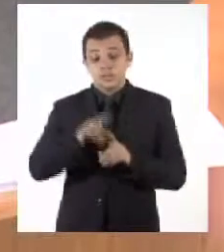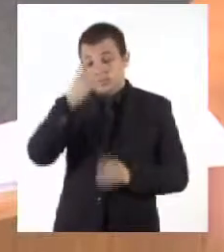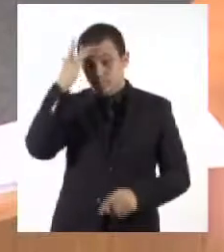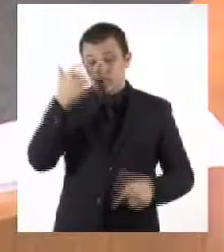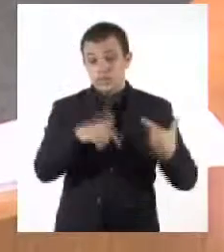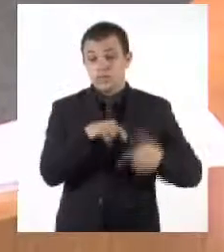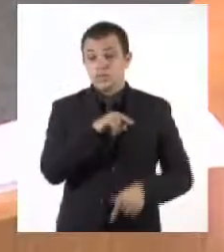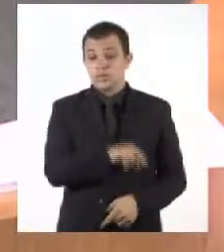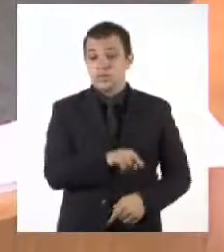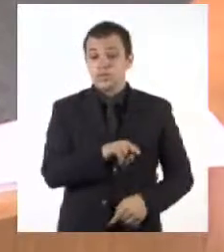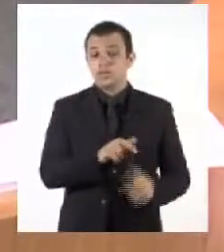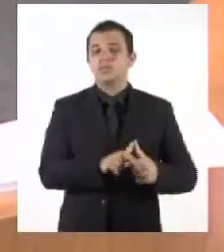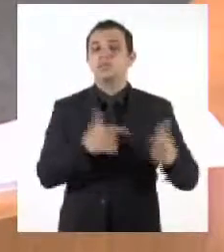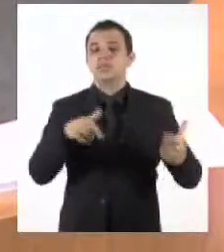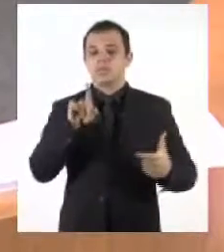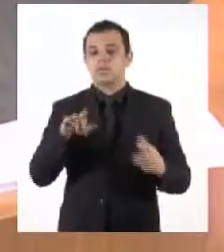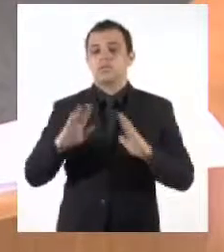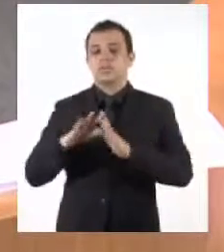dos interiores.